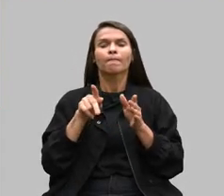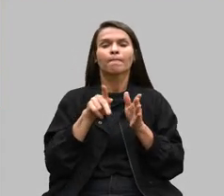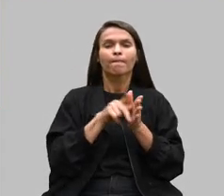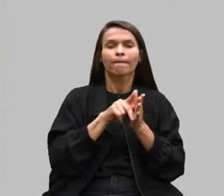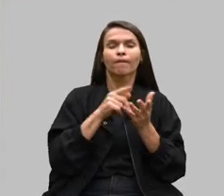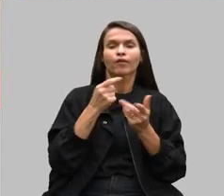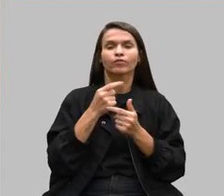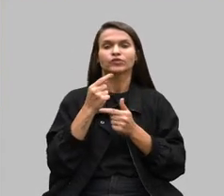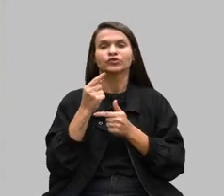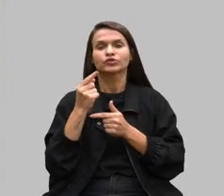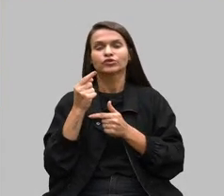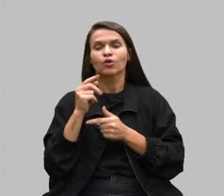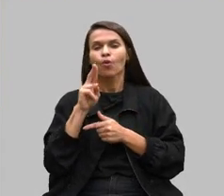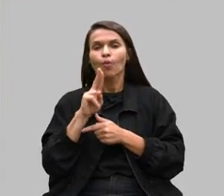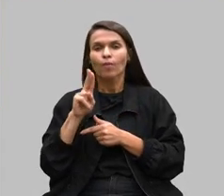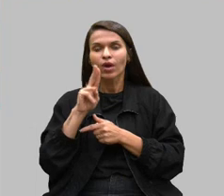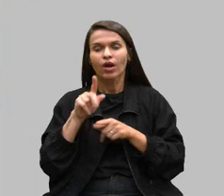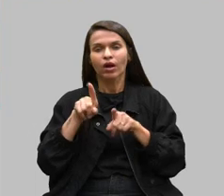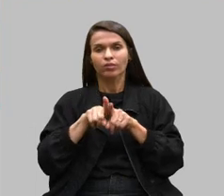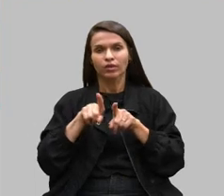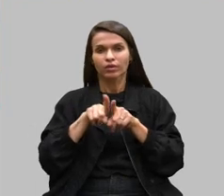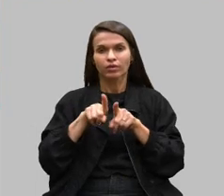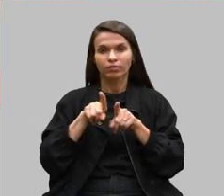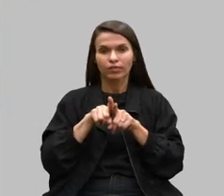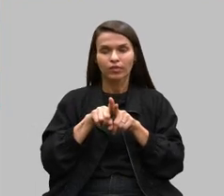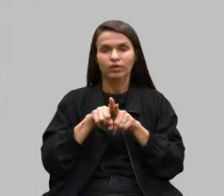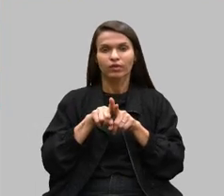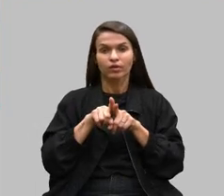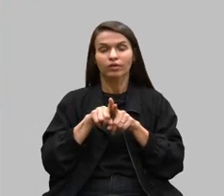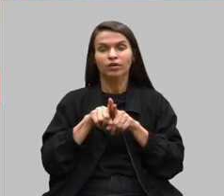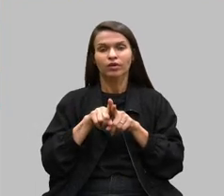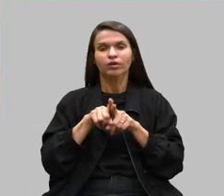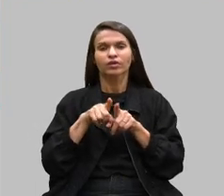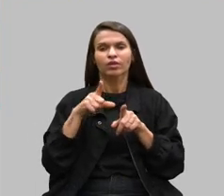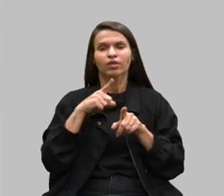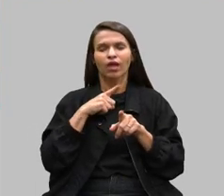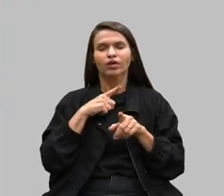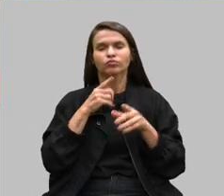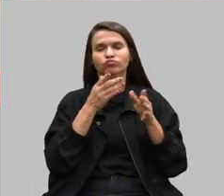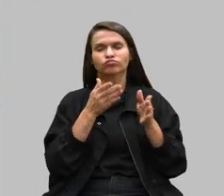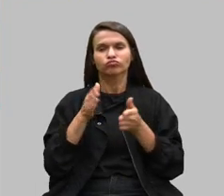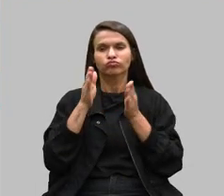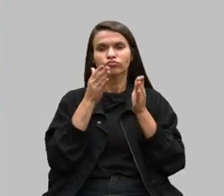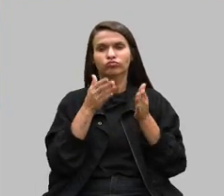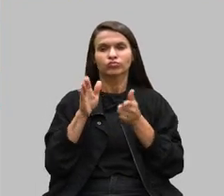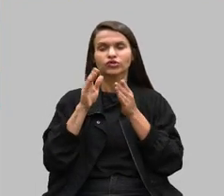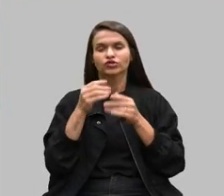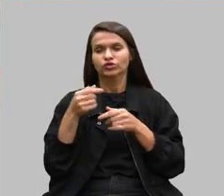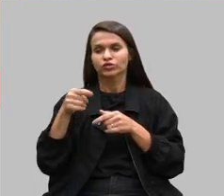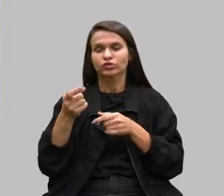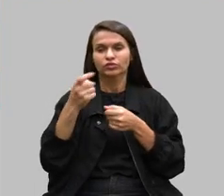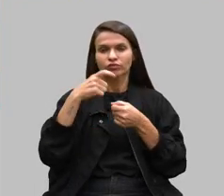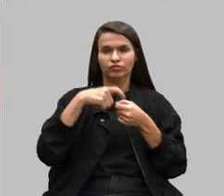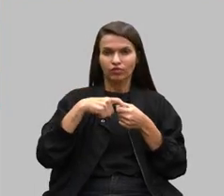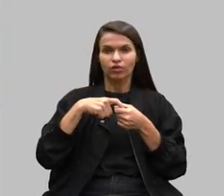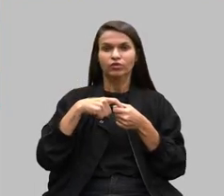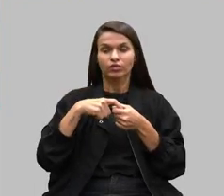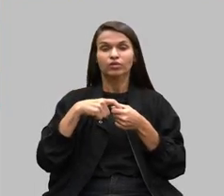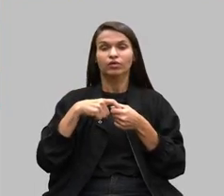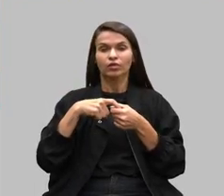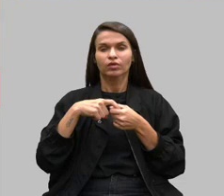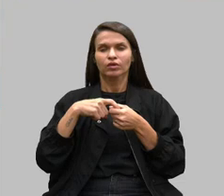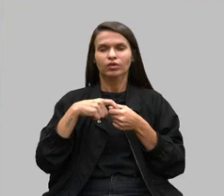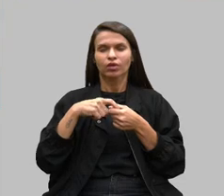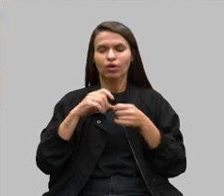por Uberaba e e ou seja mantendo o fluxo de ida e volta que é a logística perfeita